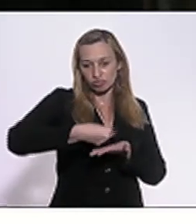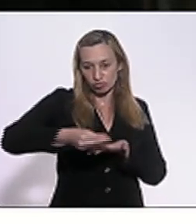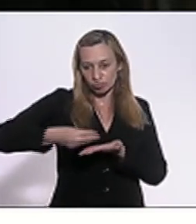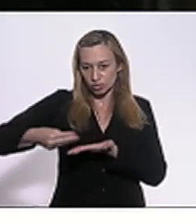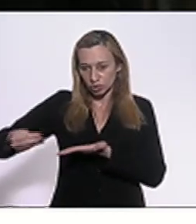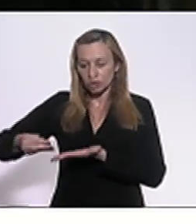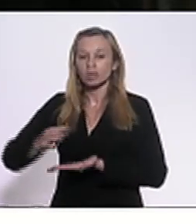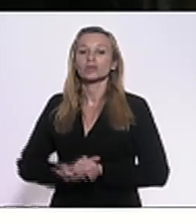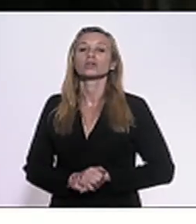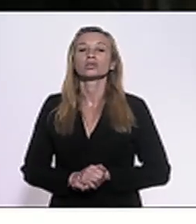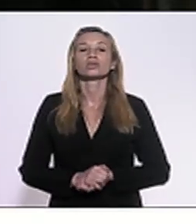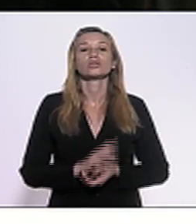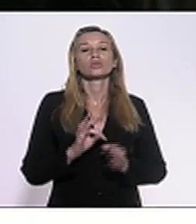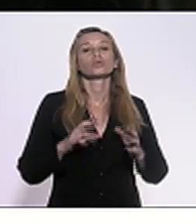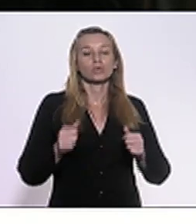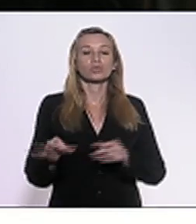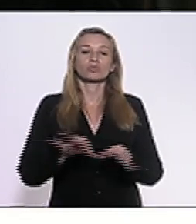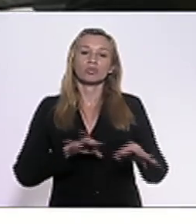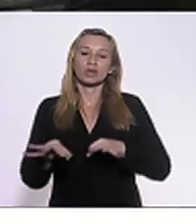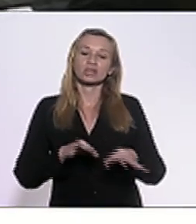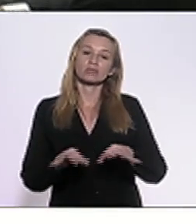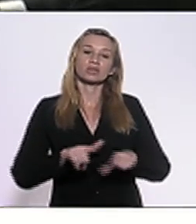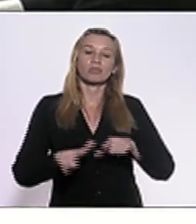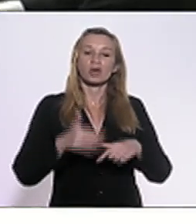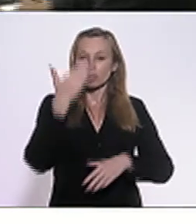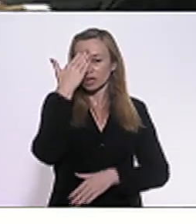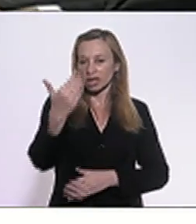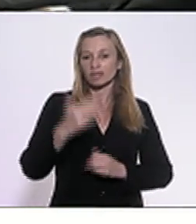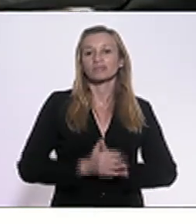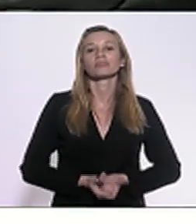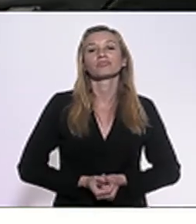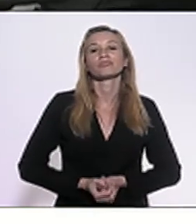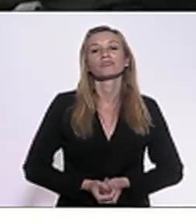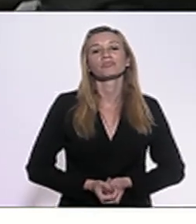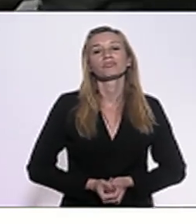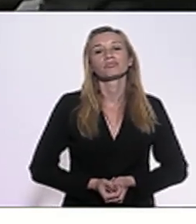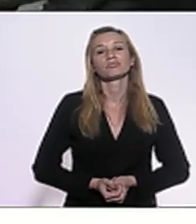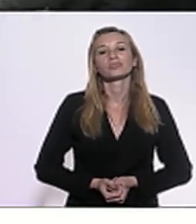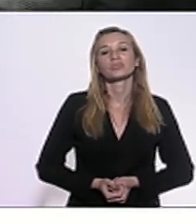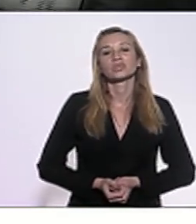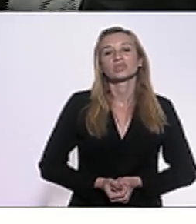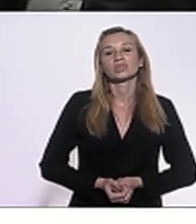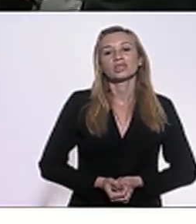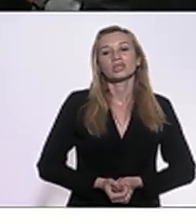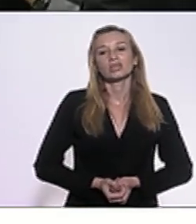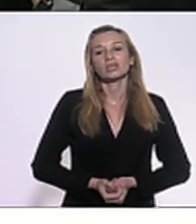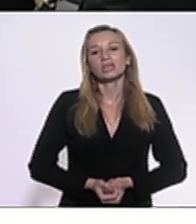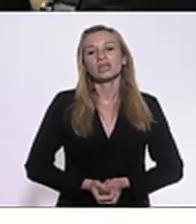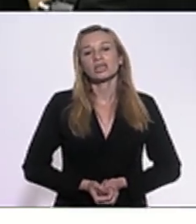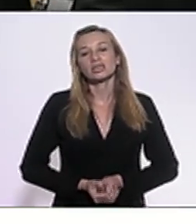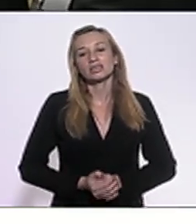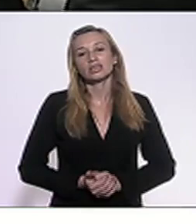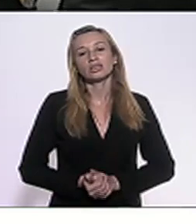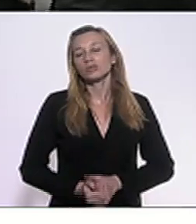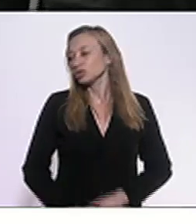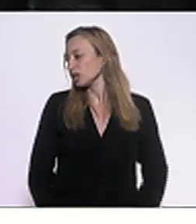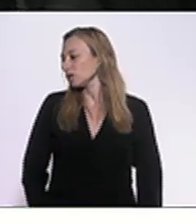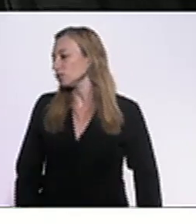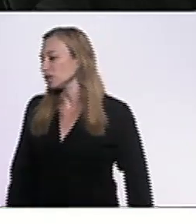projeções que foram feitas. Muito obrigado. Entrega aí ao doutor Timude.